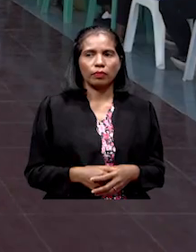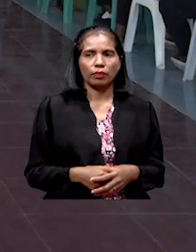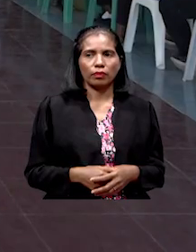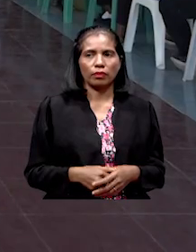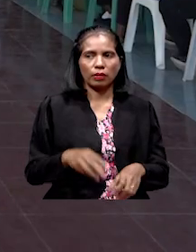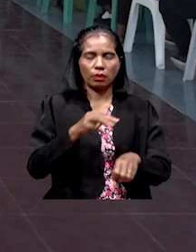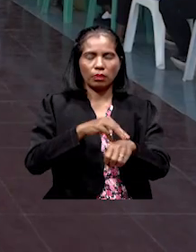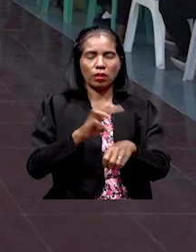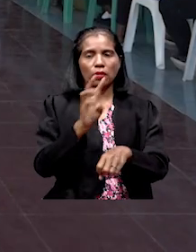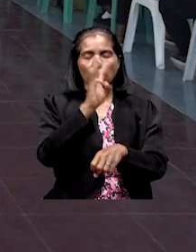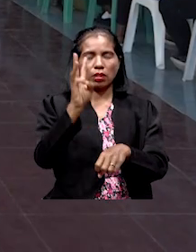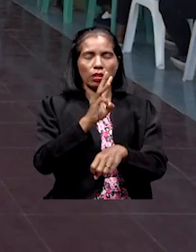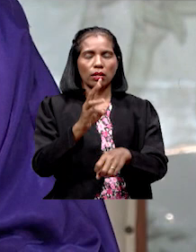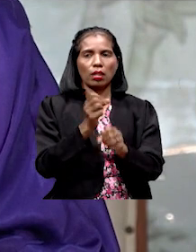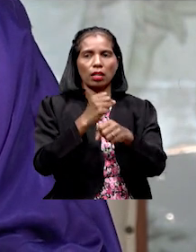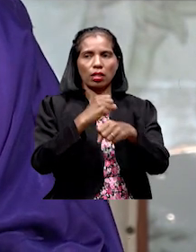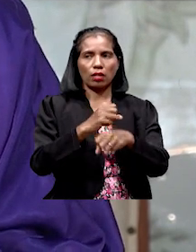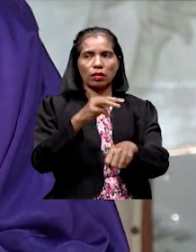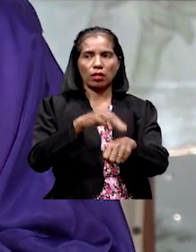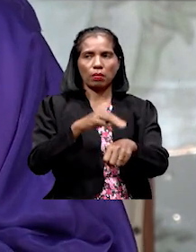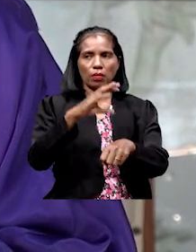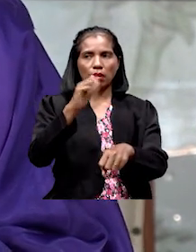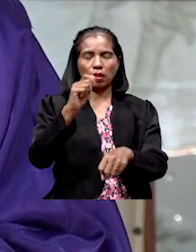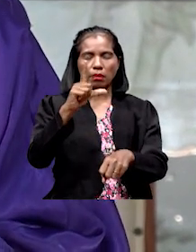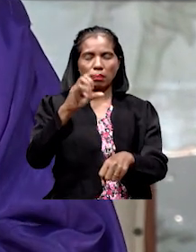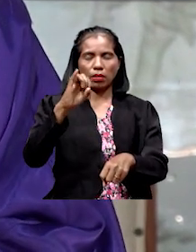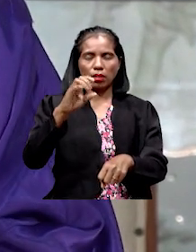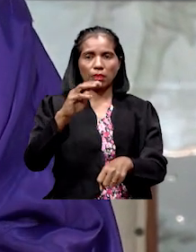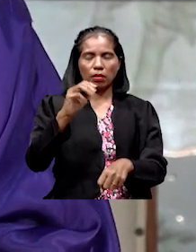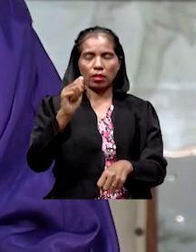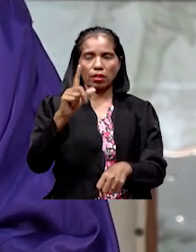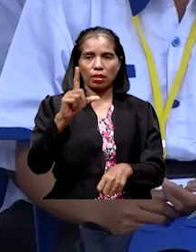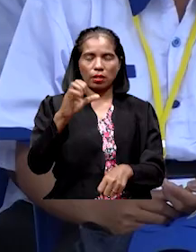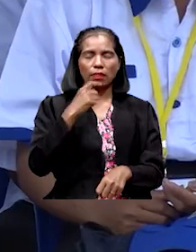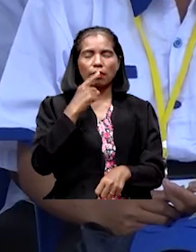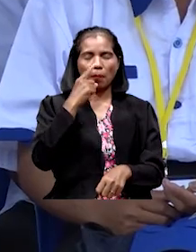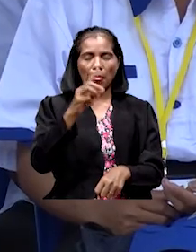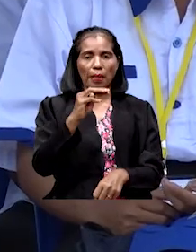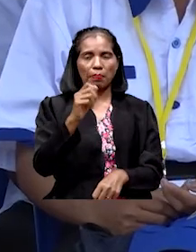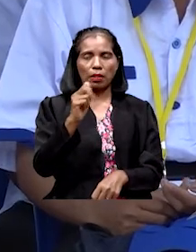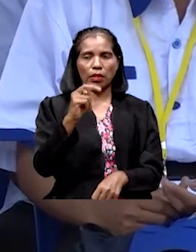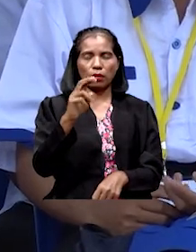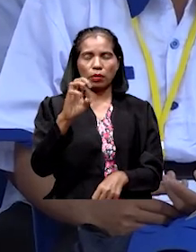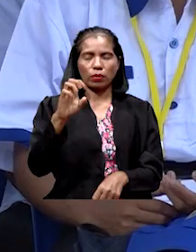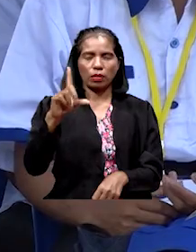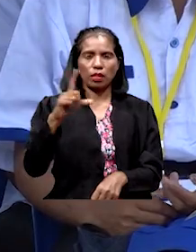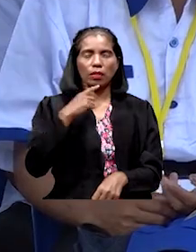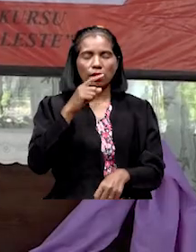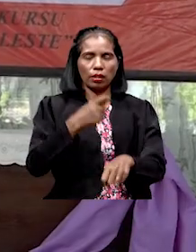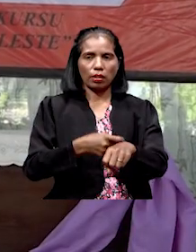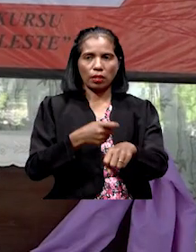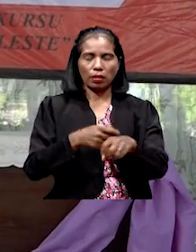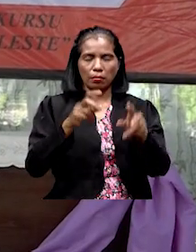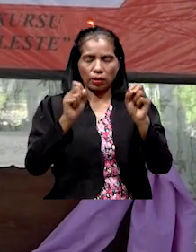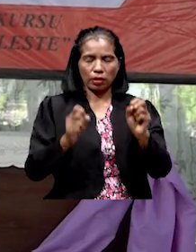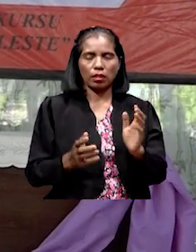Missa quarta-feira cinza, presidiu-se amo capelão Manuel Pinto. E a minha humilha, amo Manuel Pinto, até tem tempo quaresma, precisa